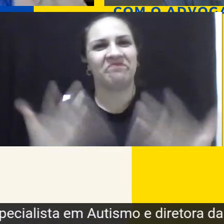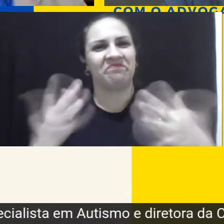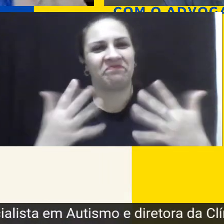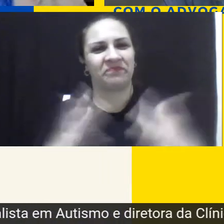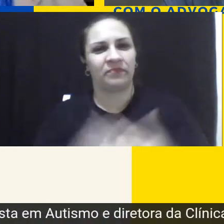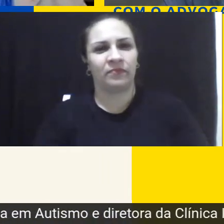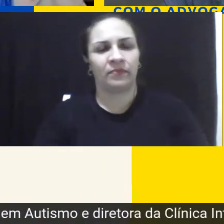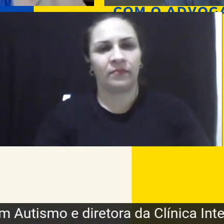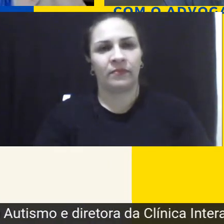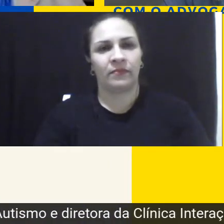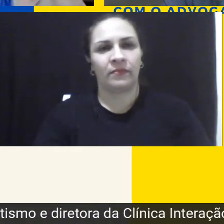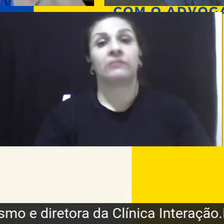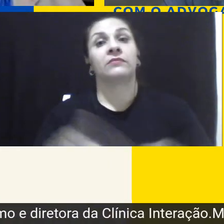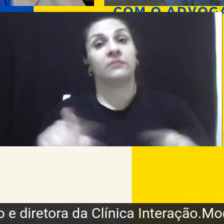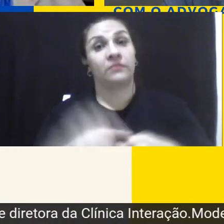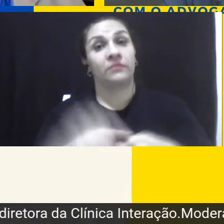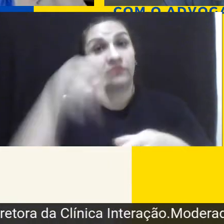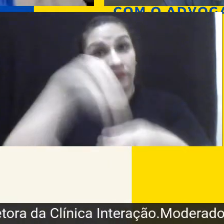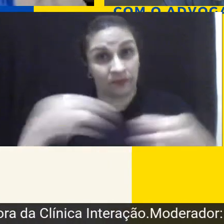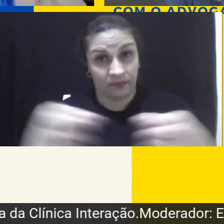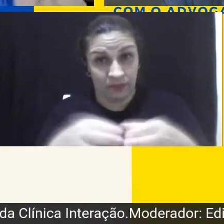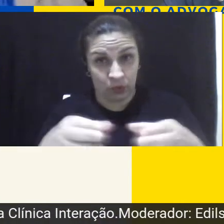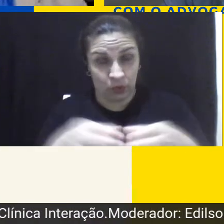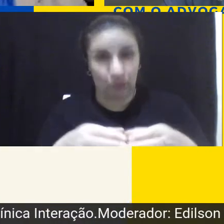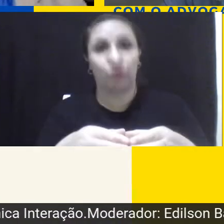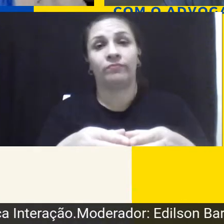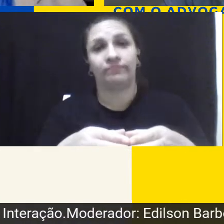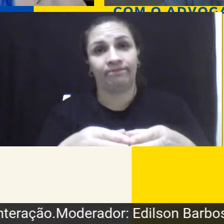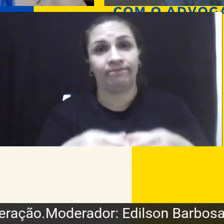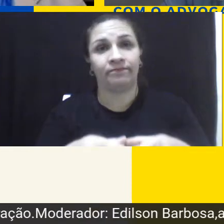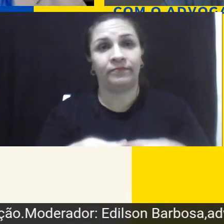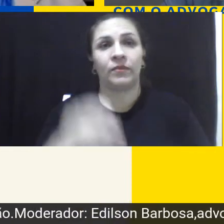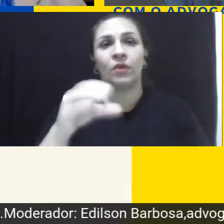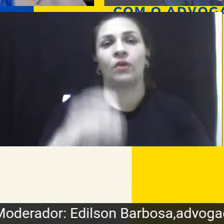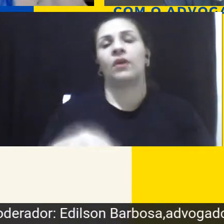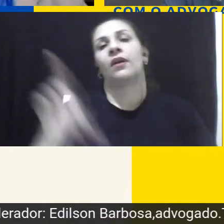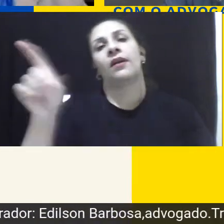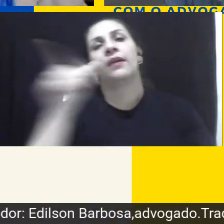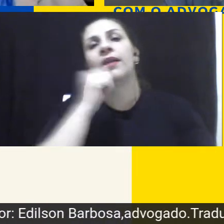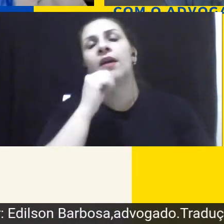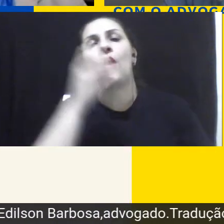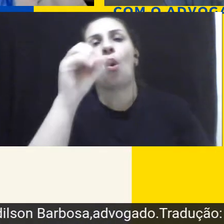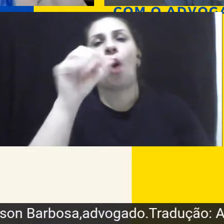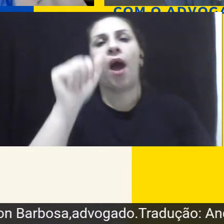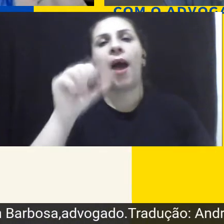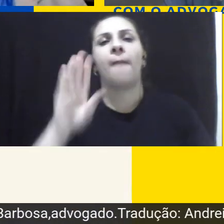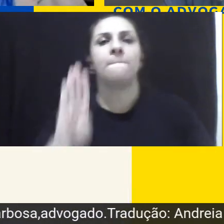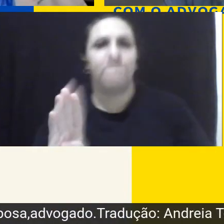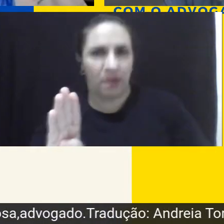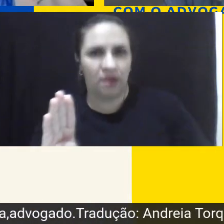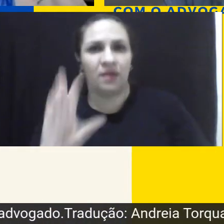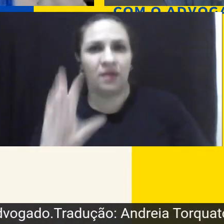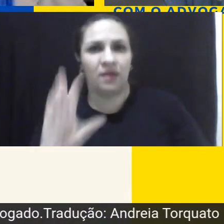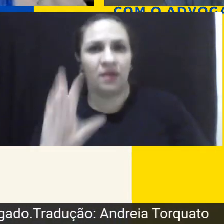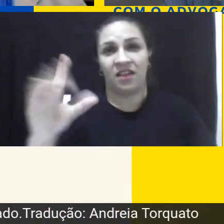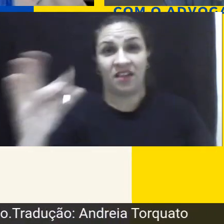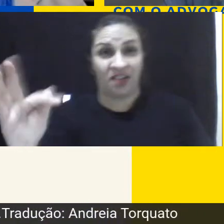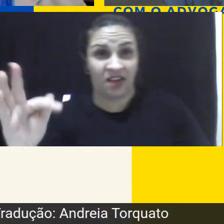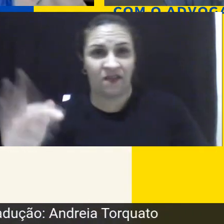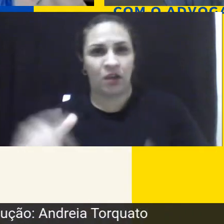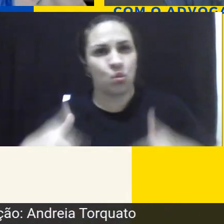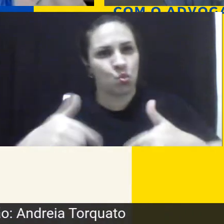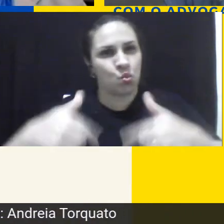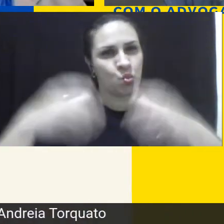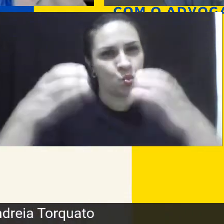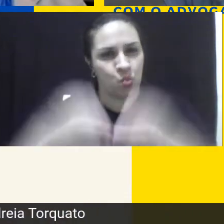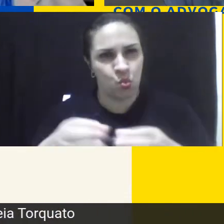é também entrou agora, membro da nossa comissão lá, de defesa dos direitos do autista da